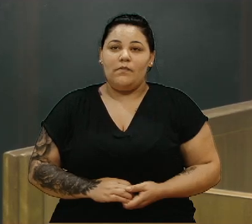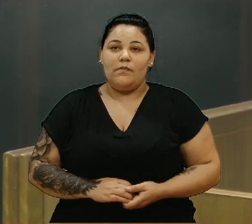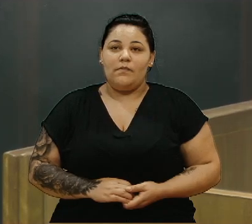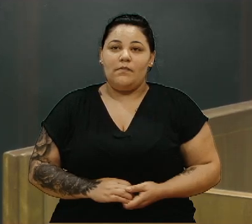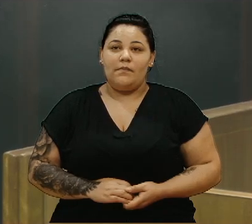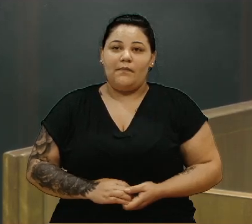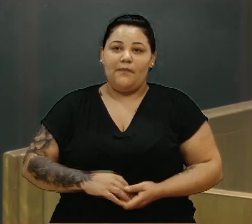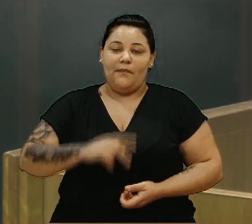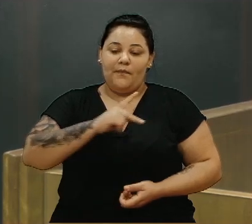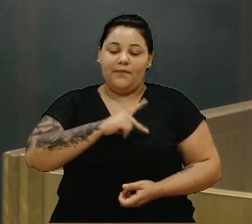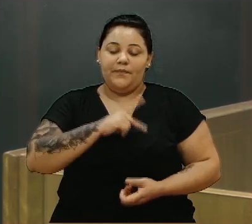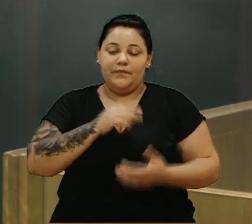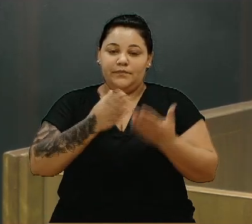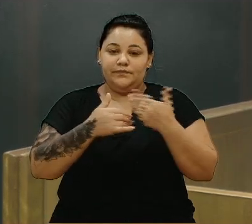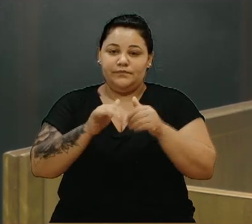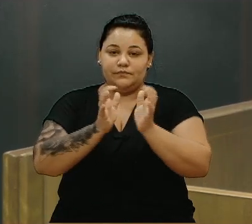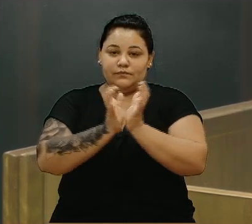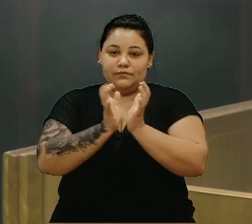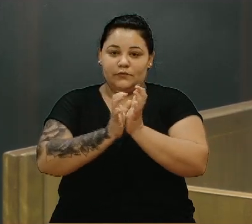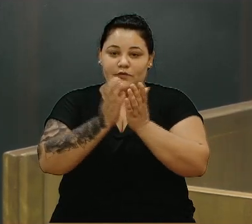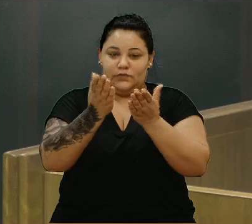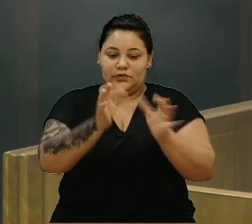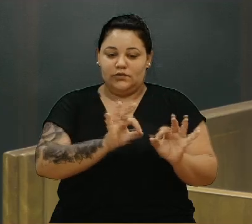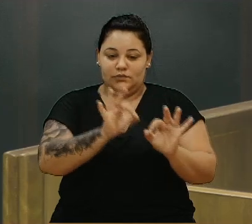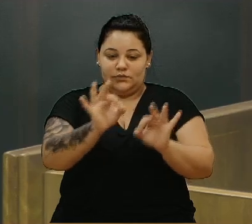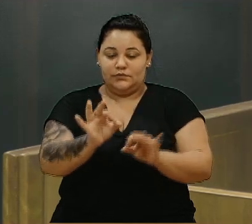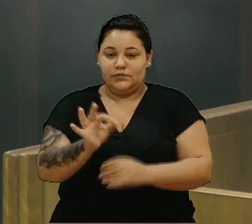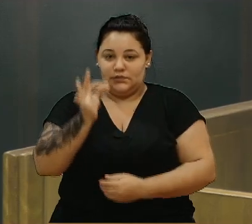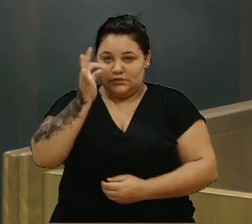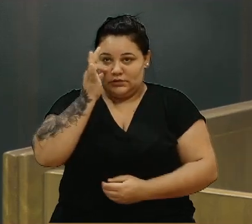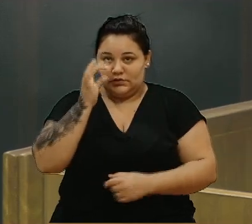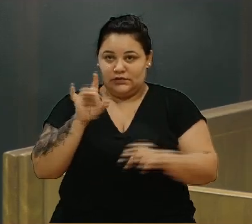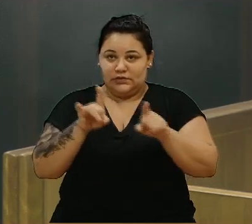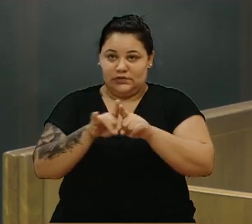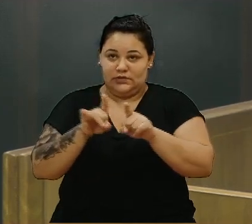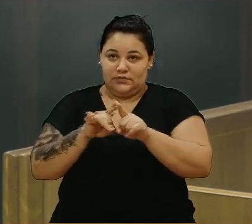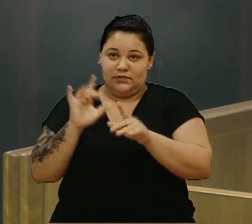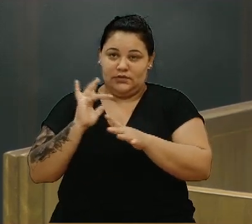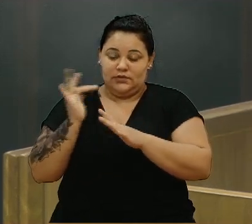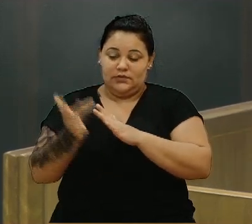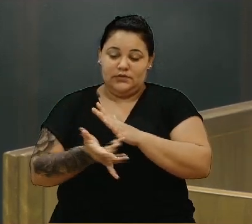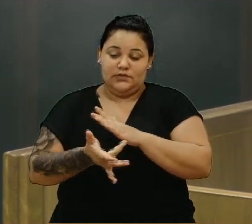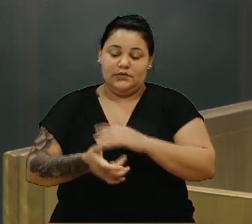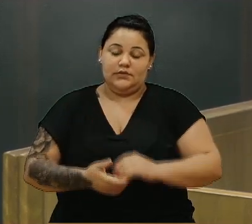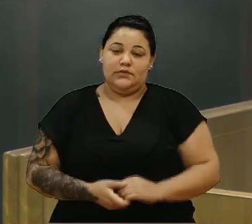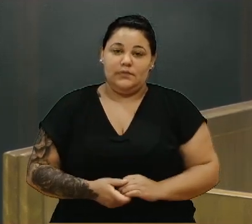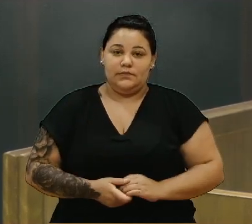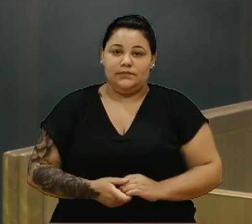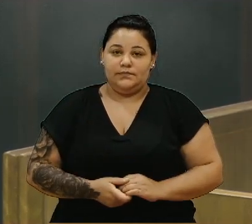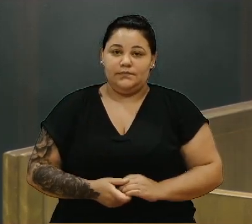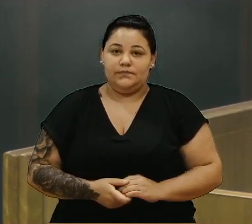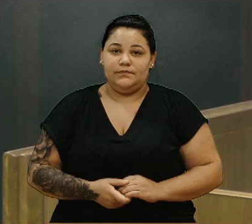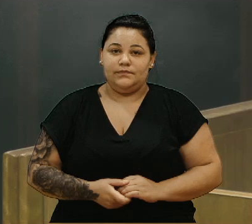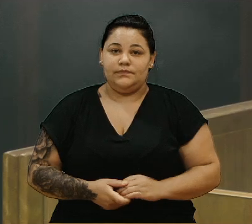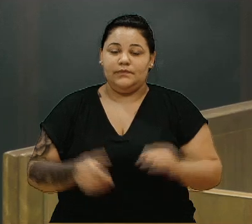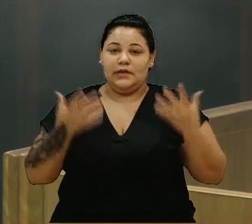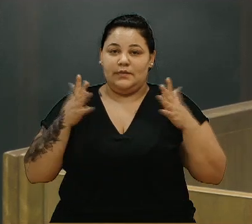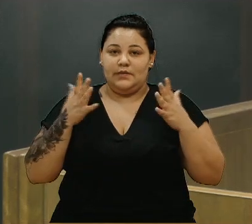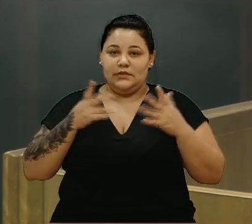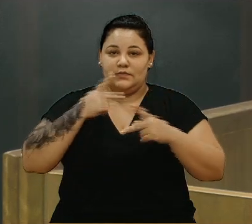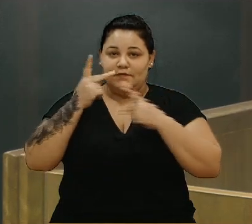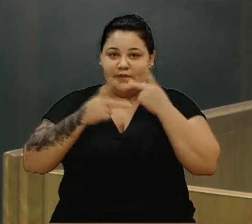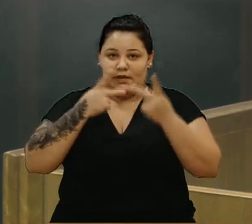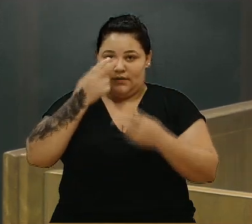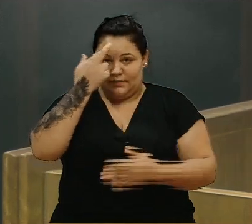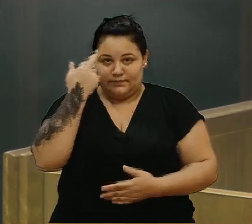Senhor presidente, nobres colegas, a você que nos assiste aqui presencialmente e a você nas nossas redes sociais. Parabéns pelo discurso, vereador Rafael